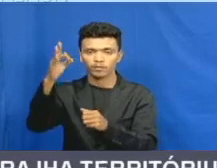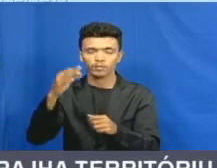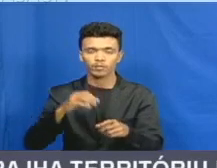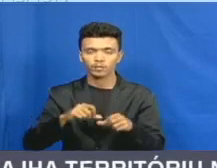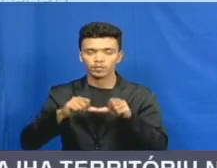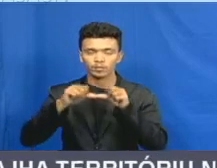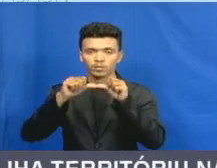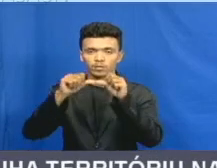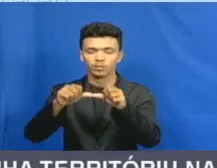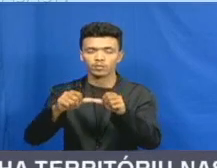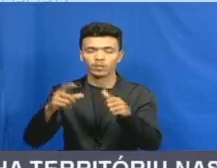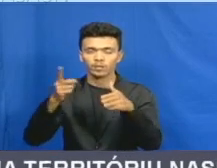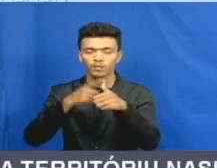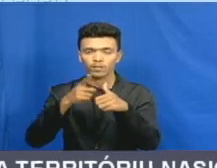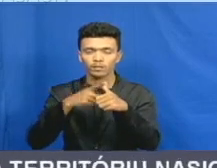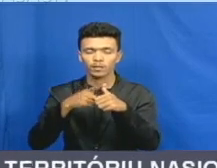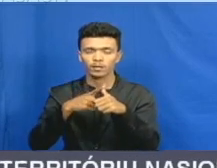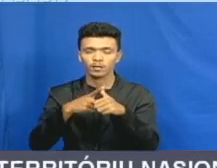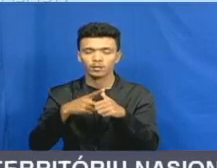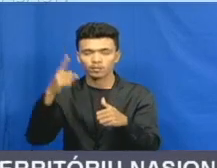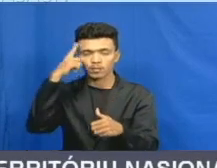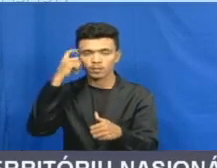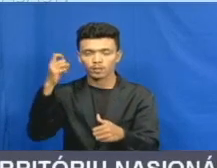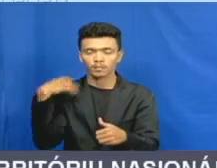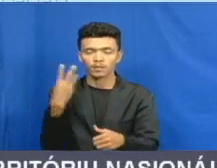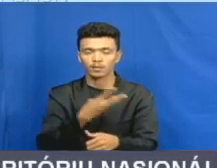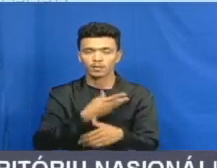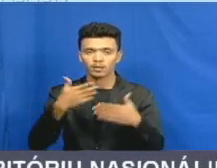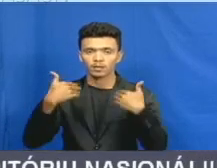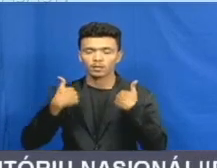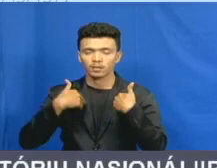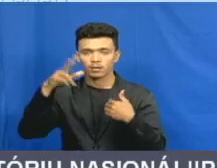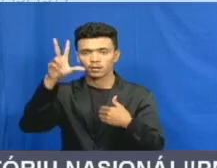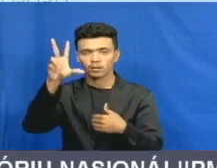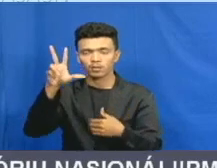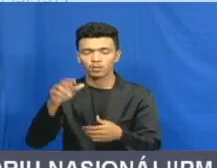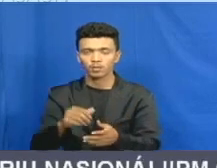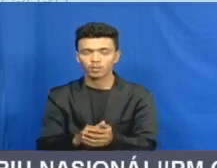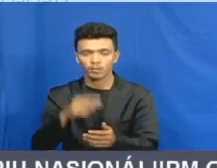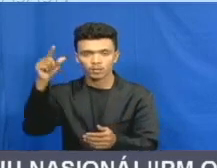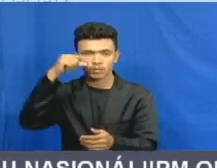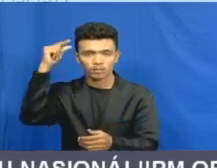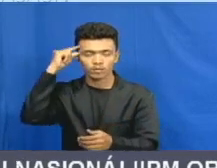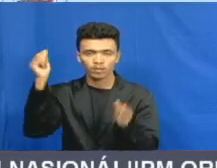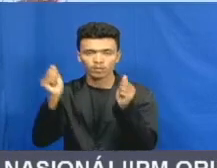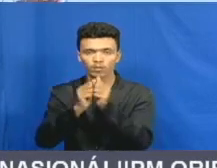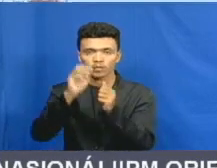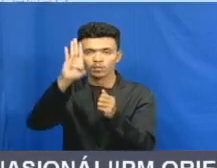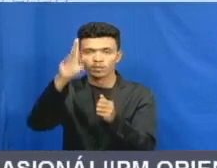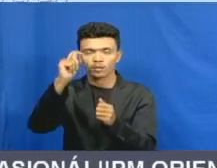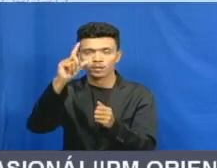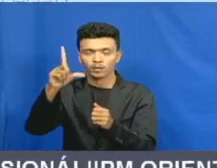continua, primeiro, mas né, também, e também é indicador tolu nebeke itanian governo fo be Timor Leste para